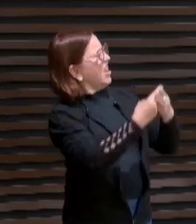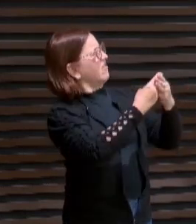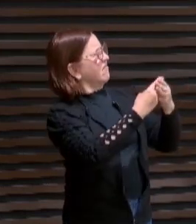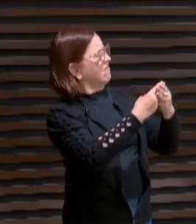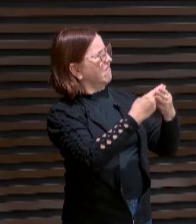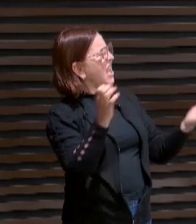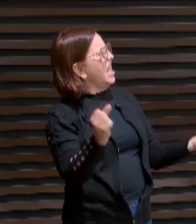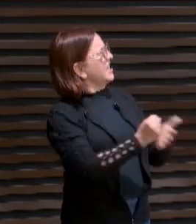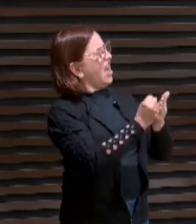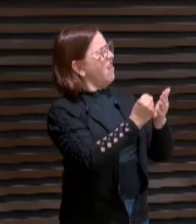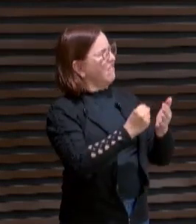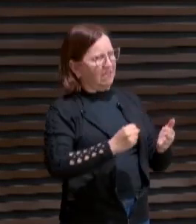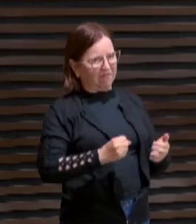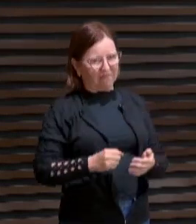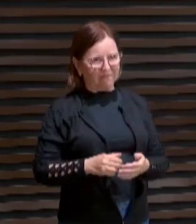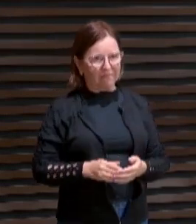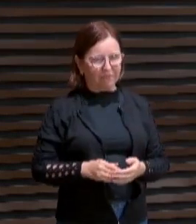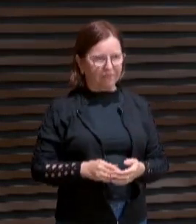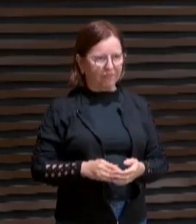Salve César!